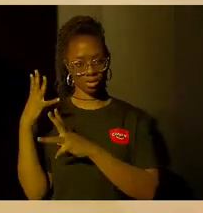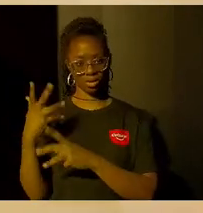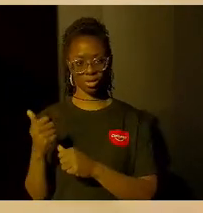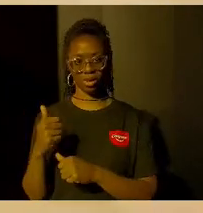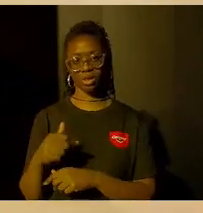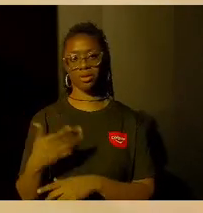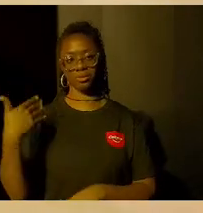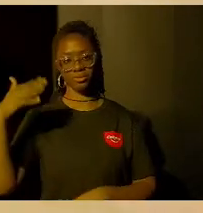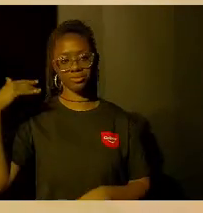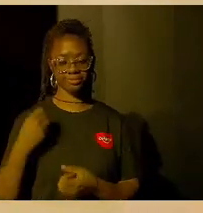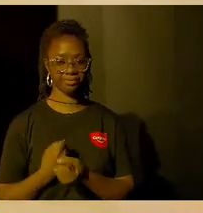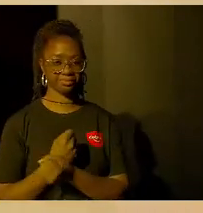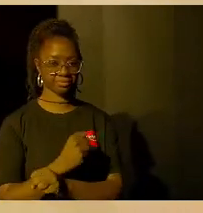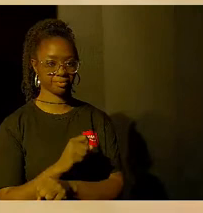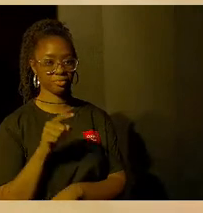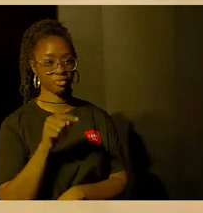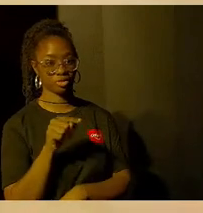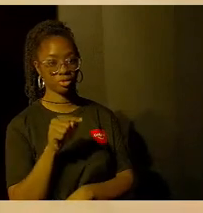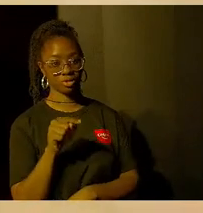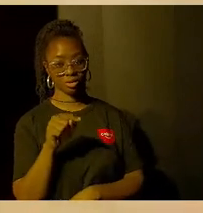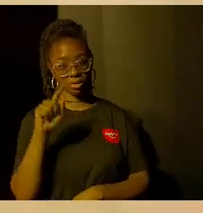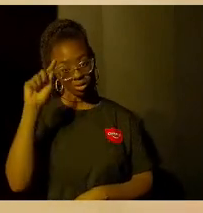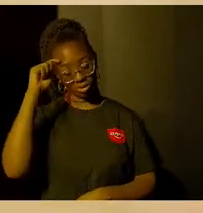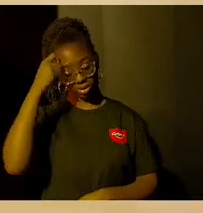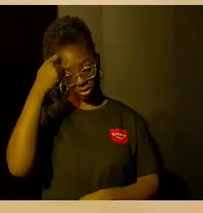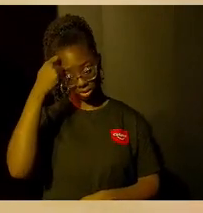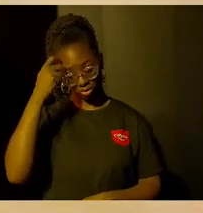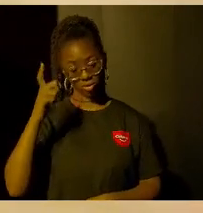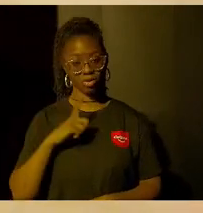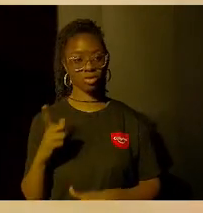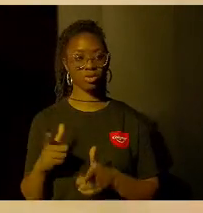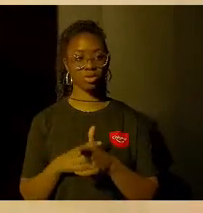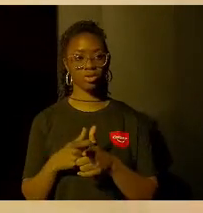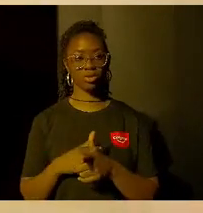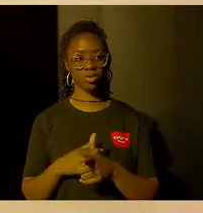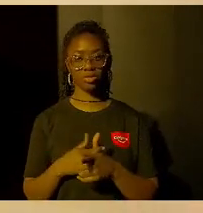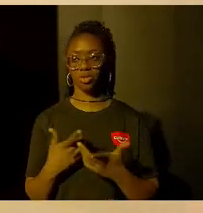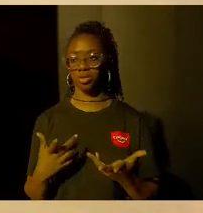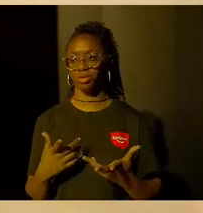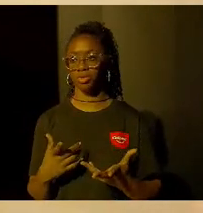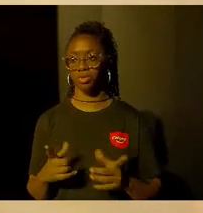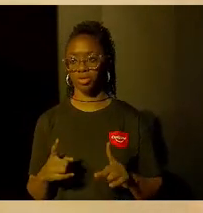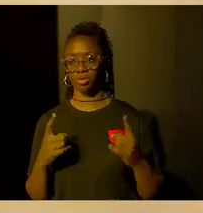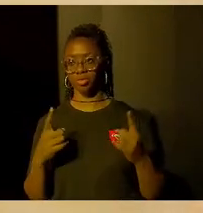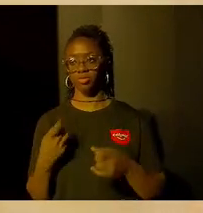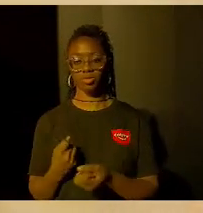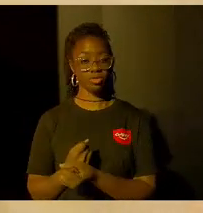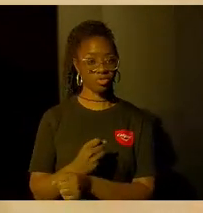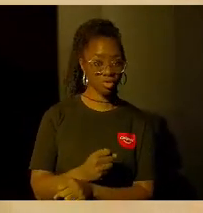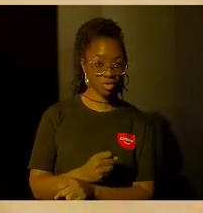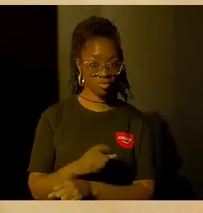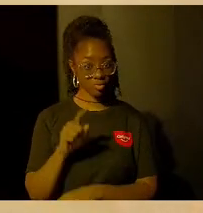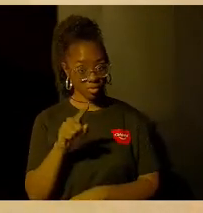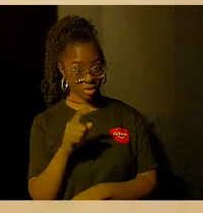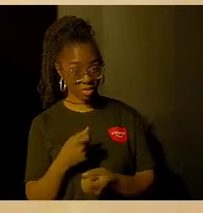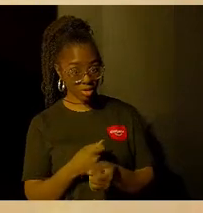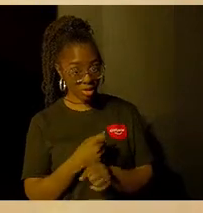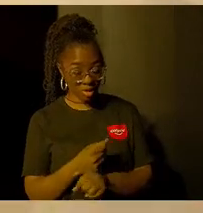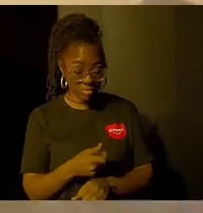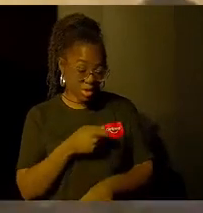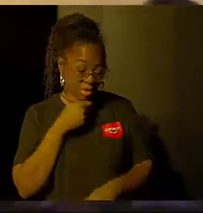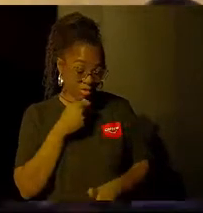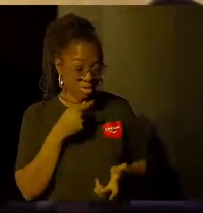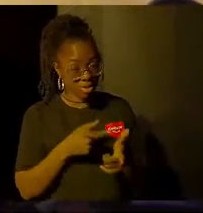escravidão se você fosse uma pessoa preta e aparecesse calçado seria uma grande afronta porque você é escravizado e eu te identifico enquanto escravizado por você